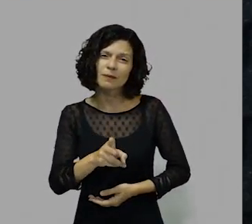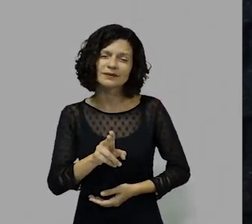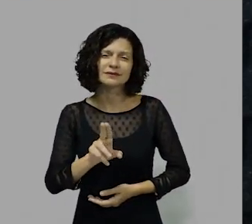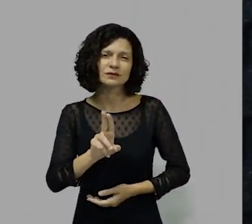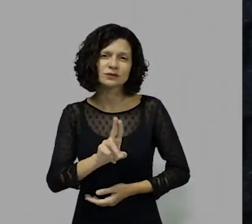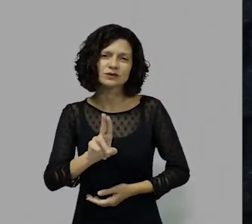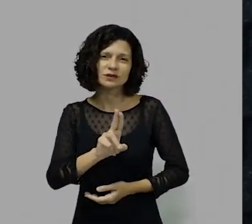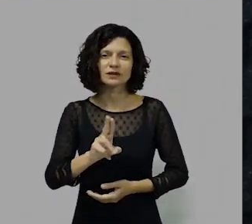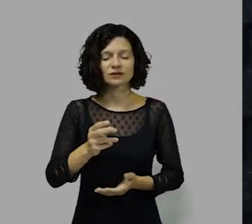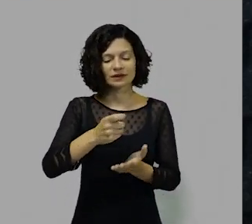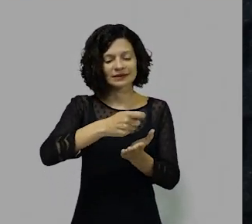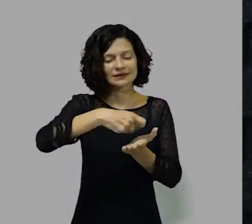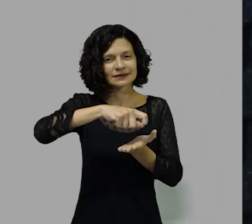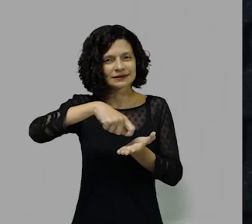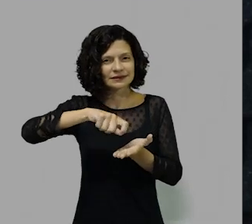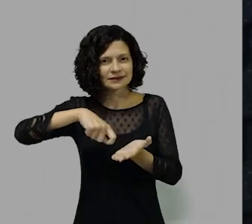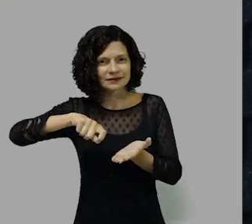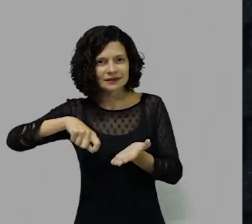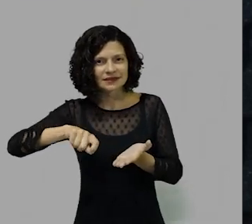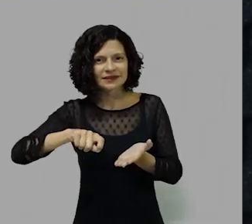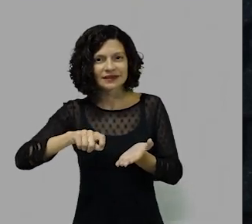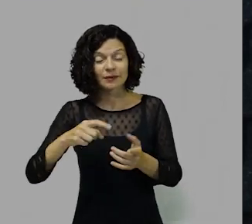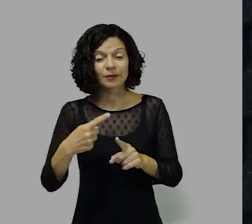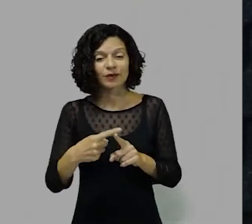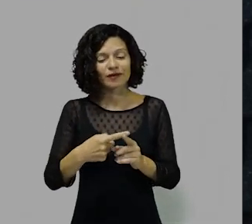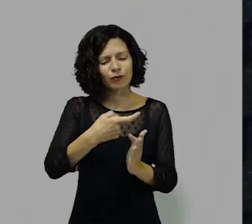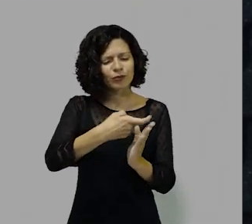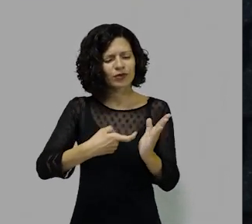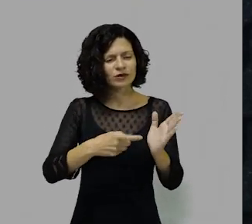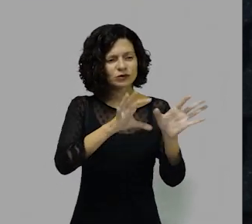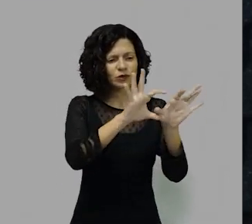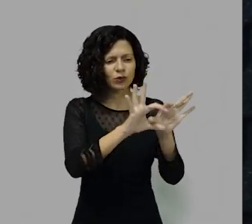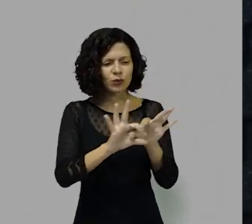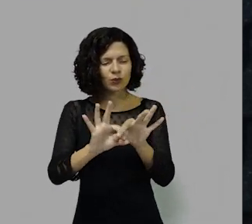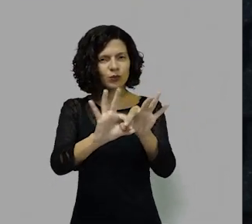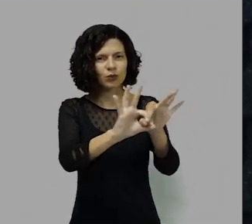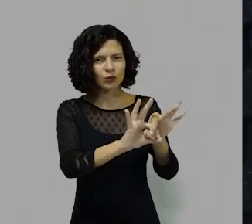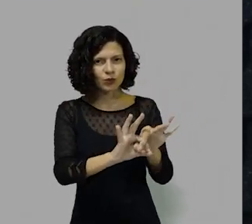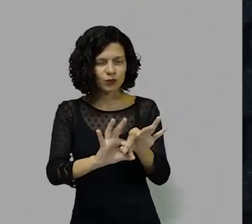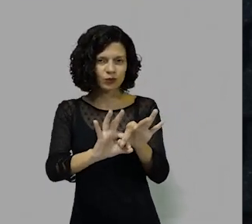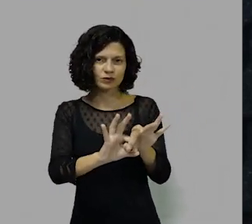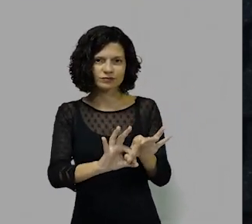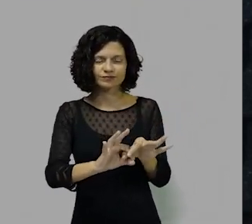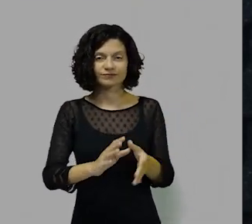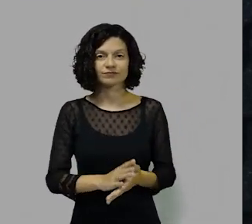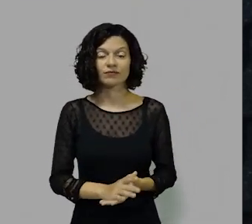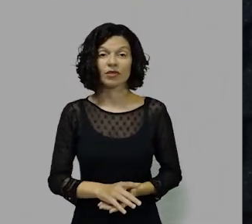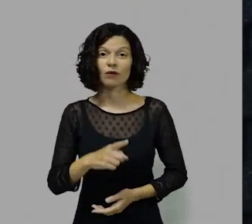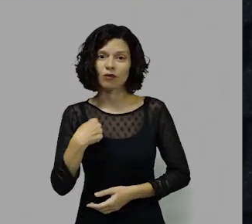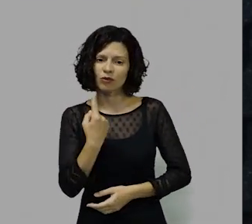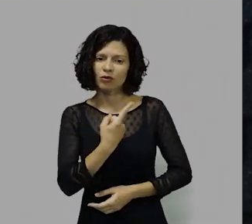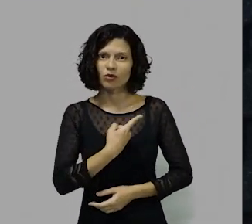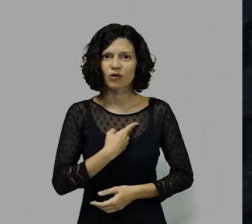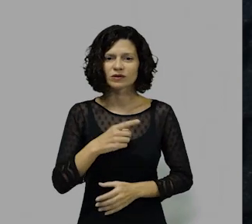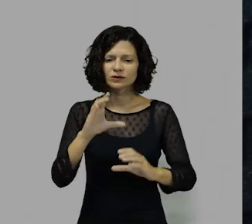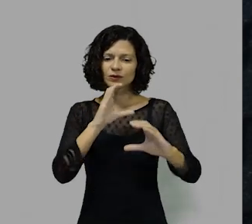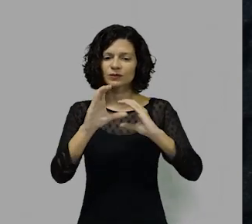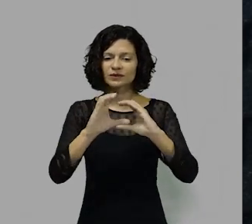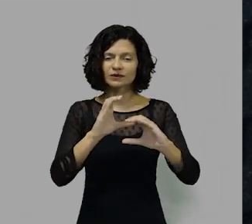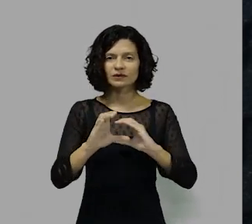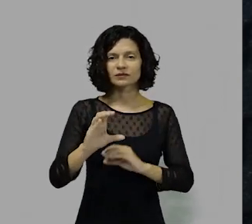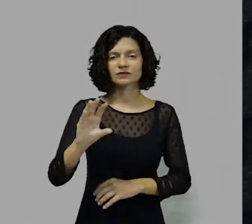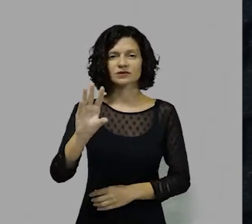comunicações escritas. Eles estabelecem a coerência e coesão. Quando a gente estabelece uma comunicação oral, quando a gente fala,